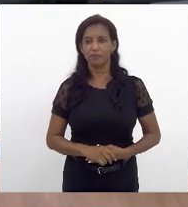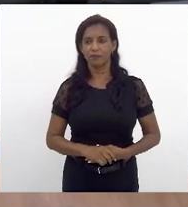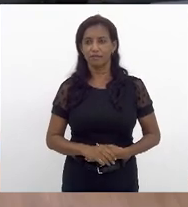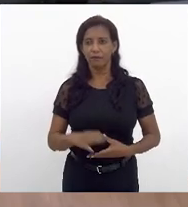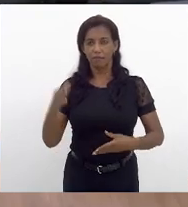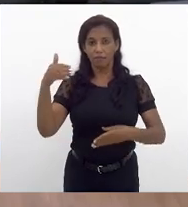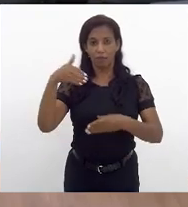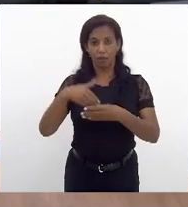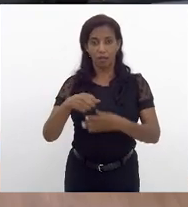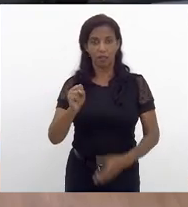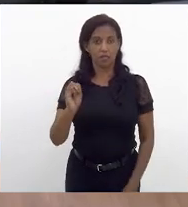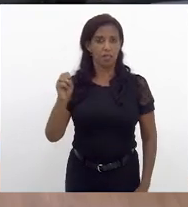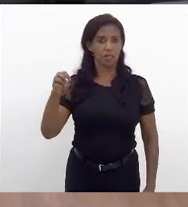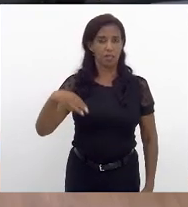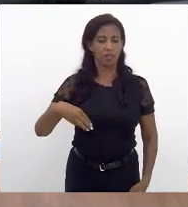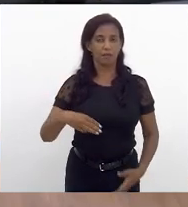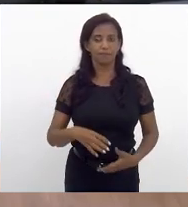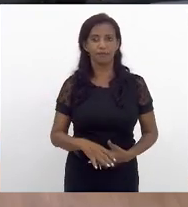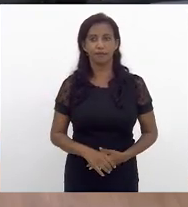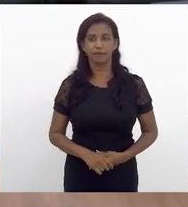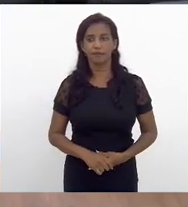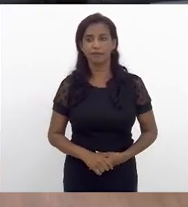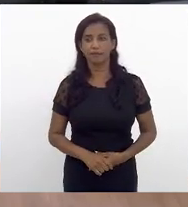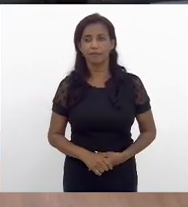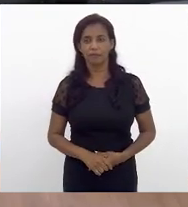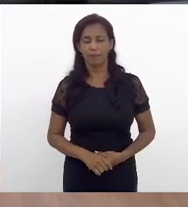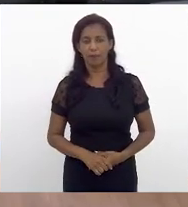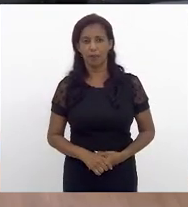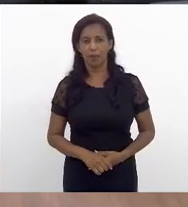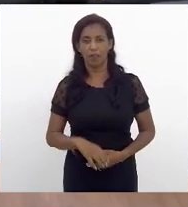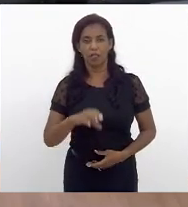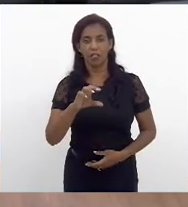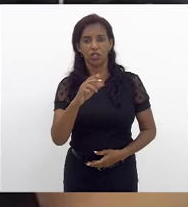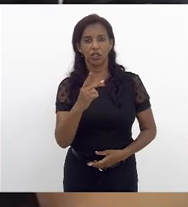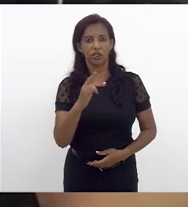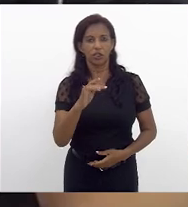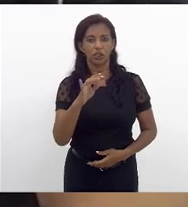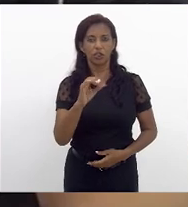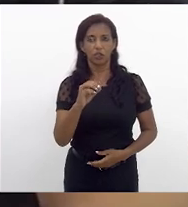Voto é sim. Voto sim. Chico Machado.